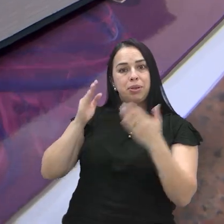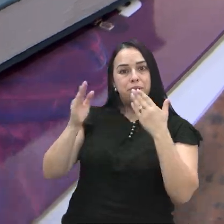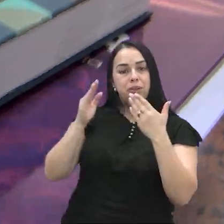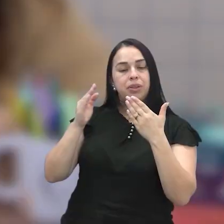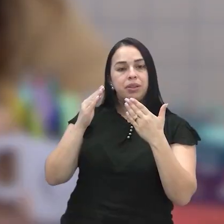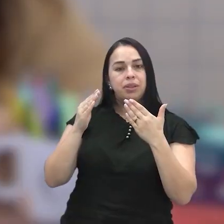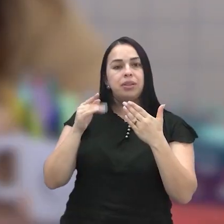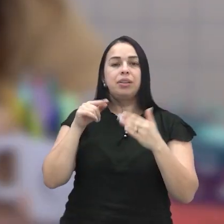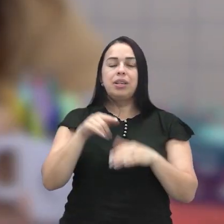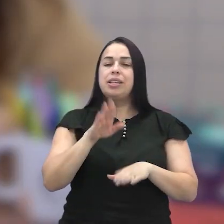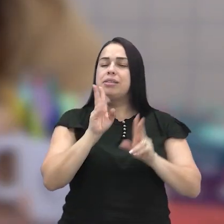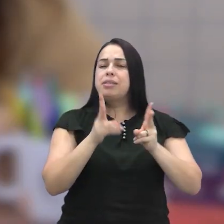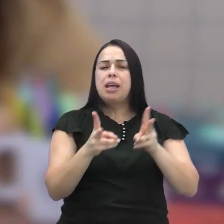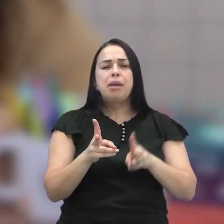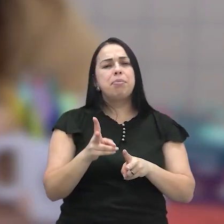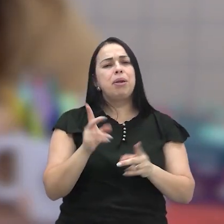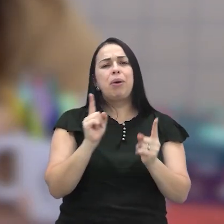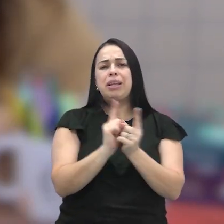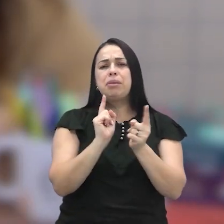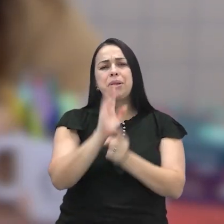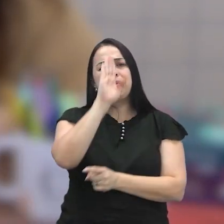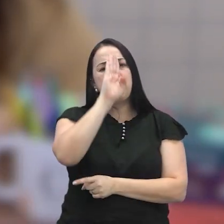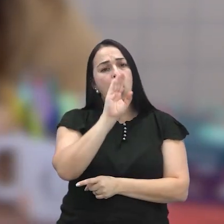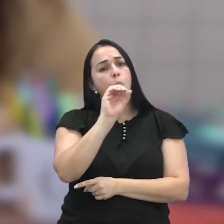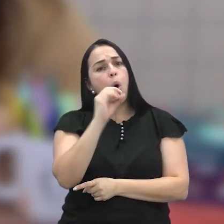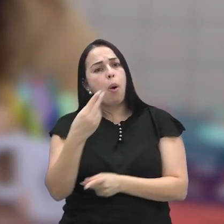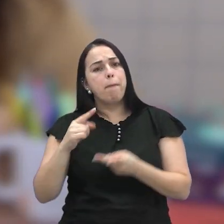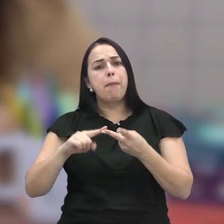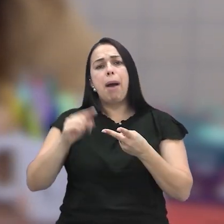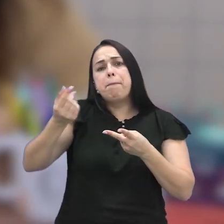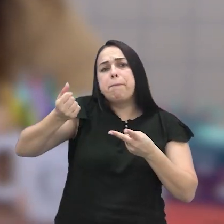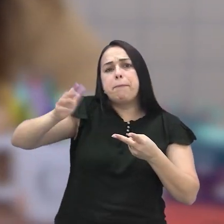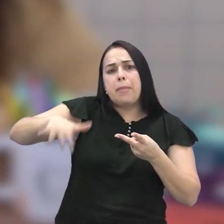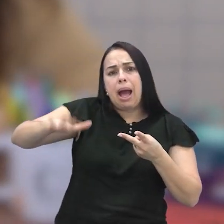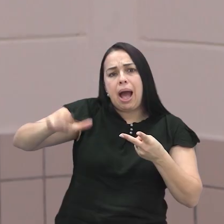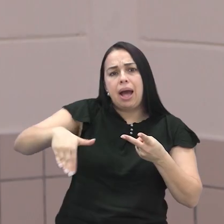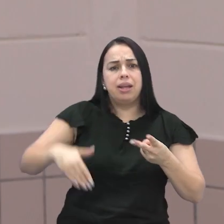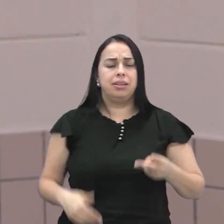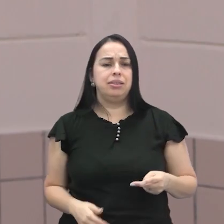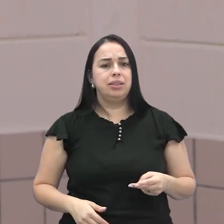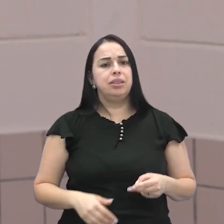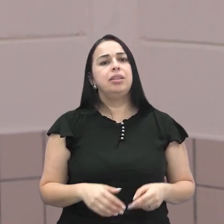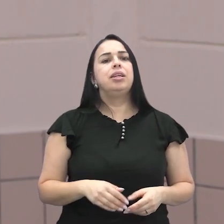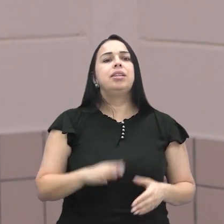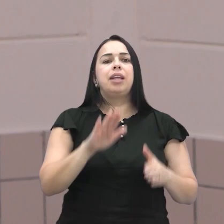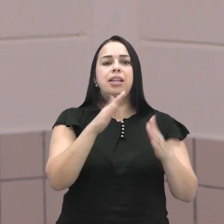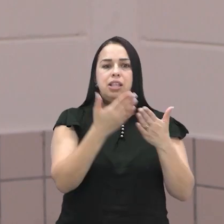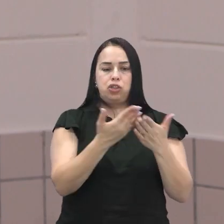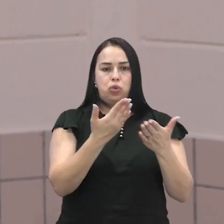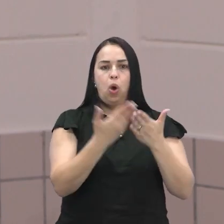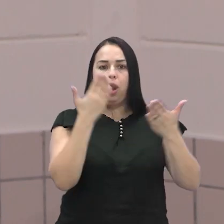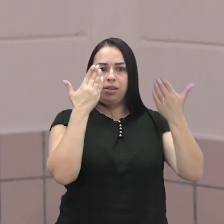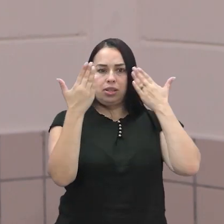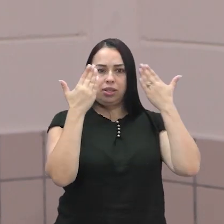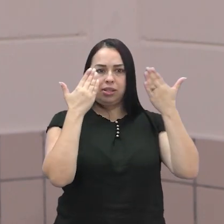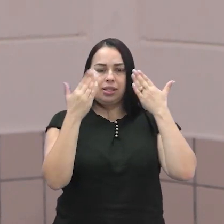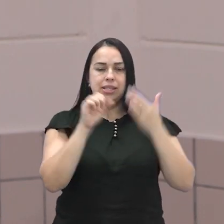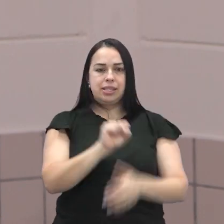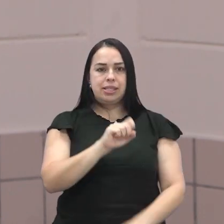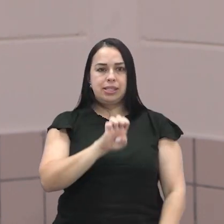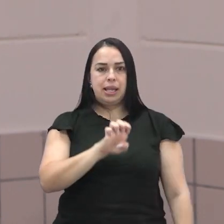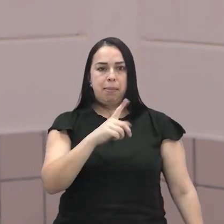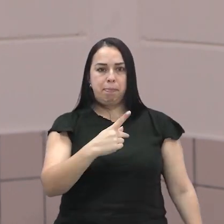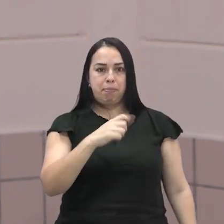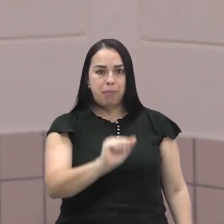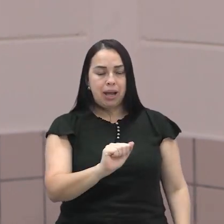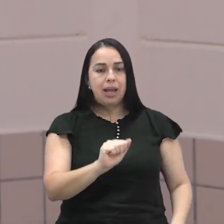psicologia. O serviço costuma ser gratuito ou com preços mais acessíveis. O Serviço Escola de Psicologia Aplicado, CEPA, é